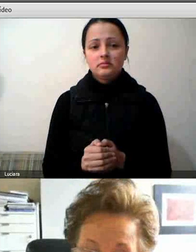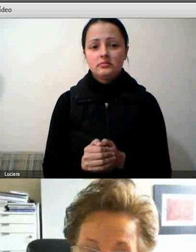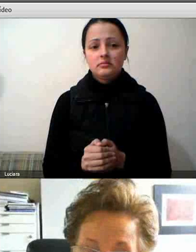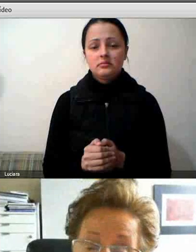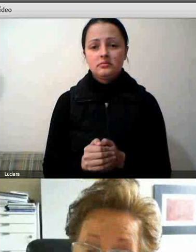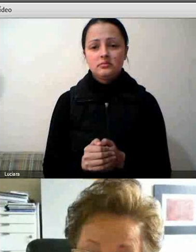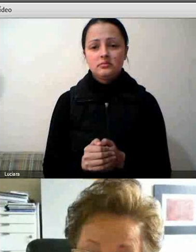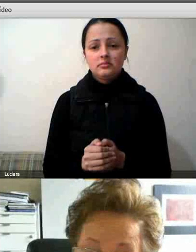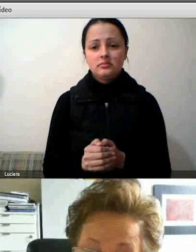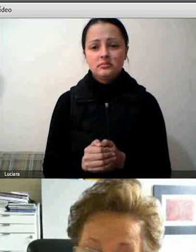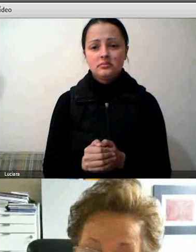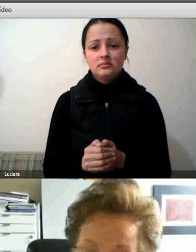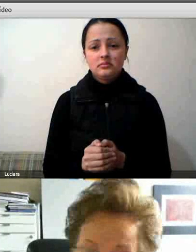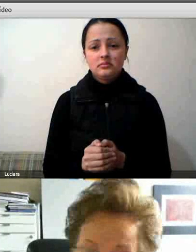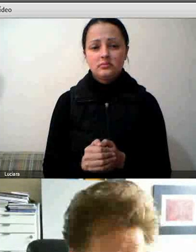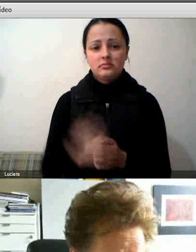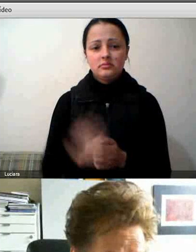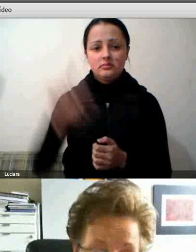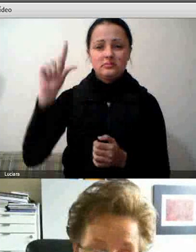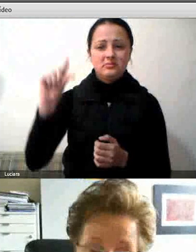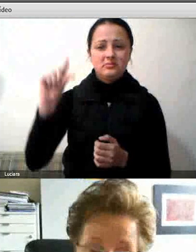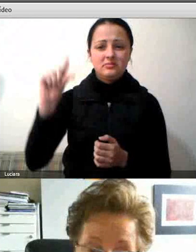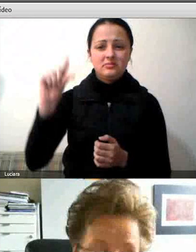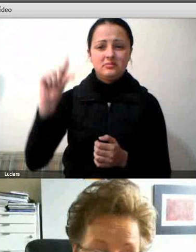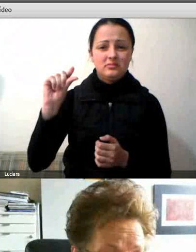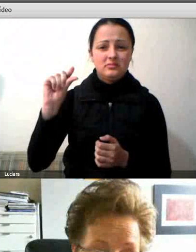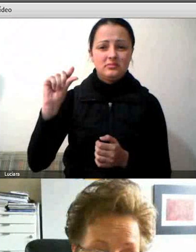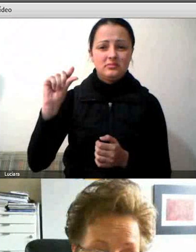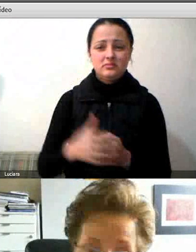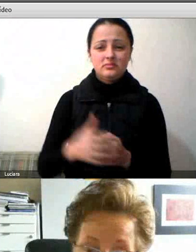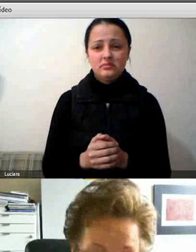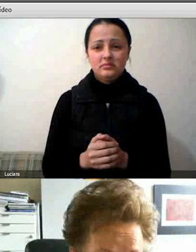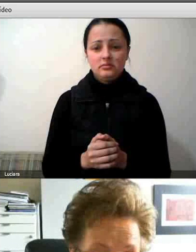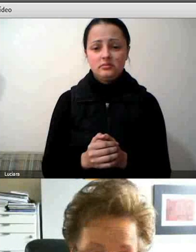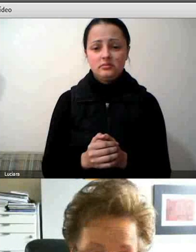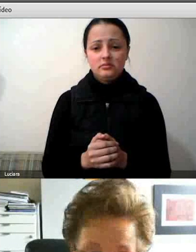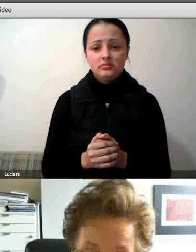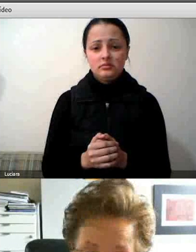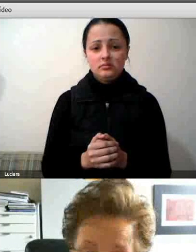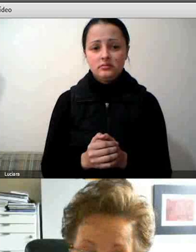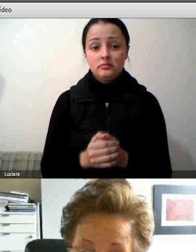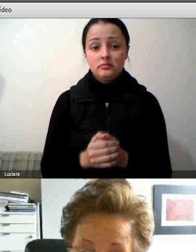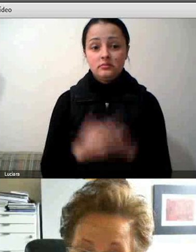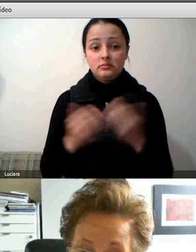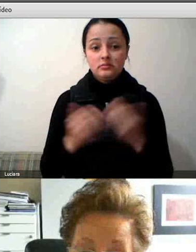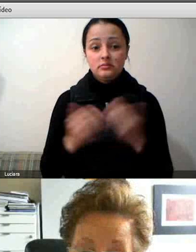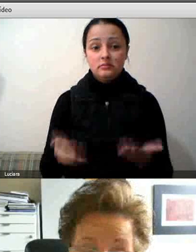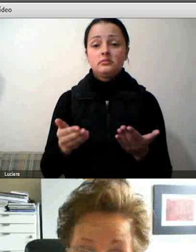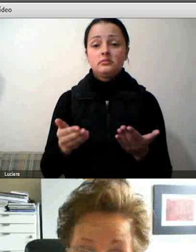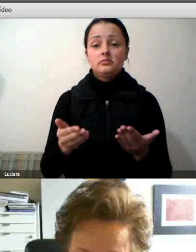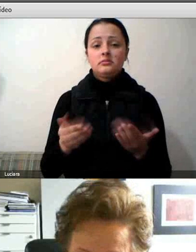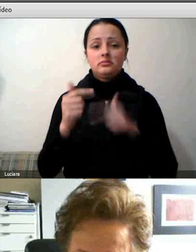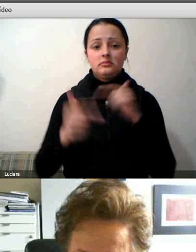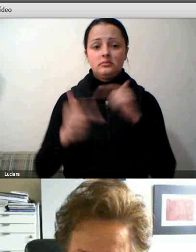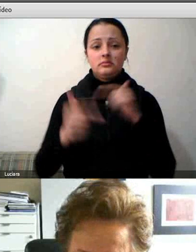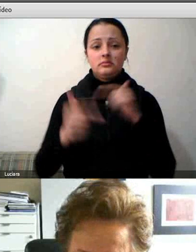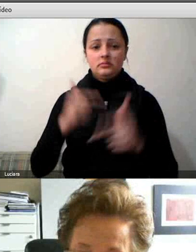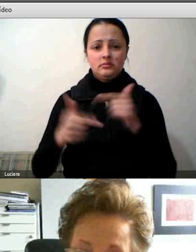É, resolveu propor o trabalho com o laptop na escola para as escolas do